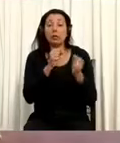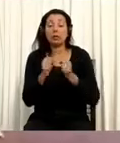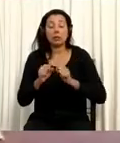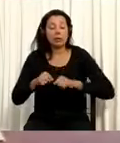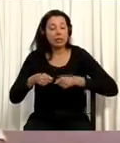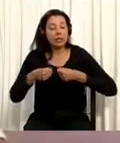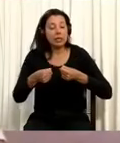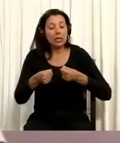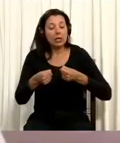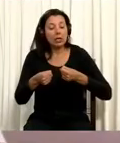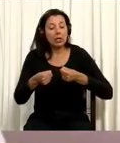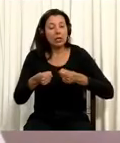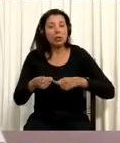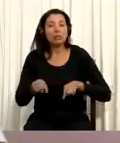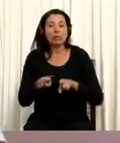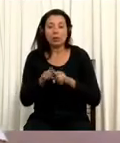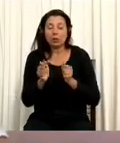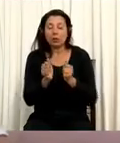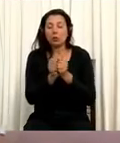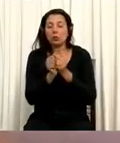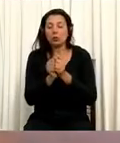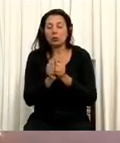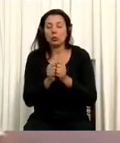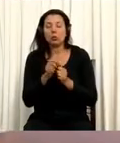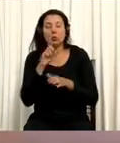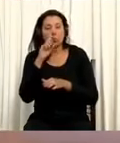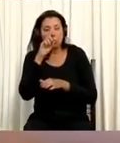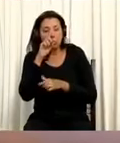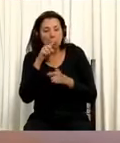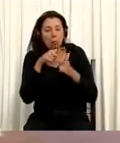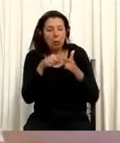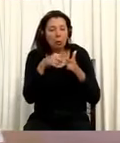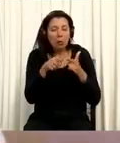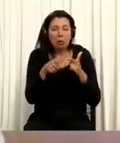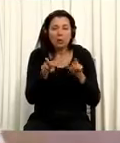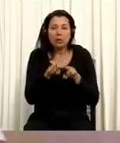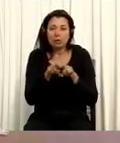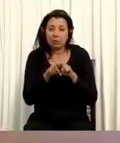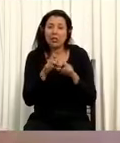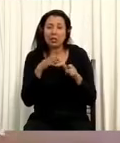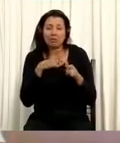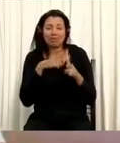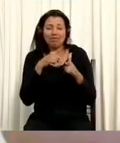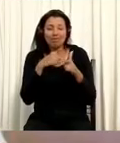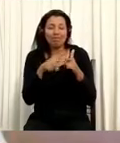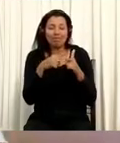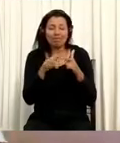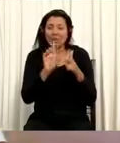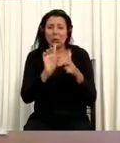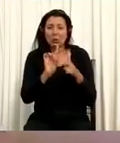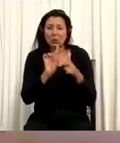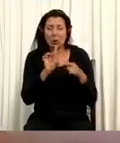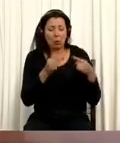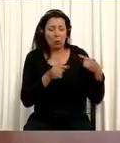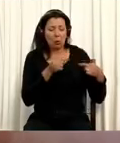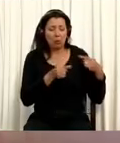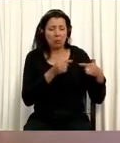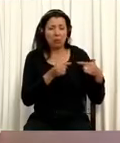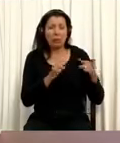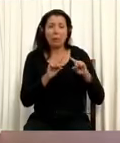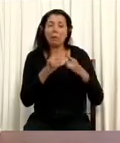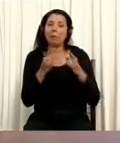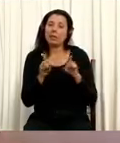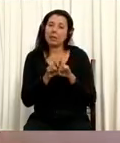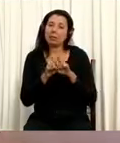enfrentar juntos esse momento grave, que é de uma grave crise, não só política, mas